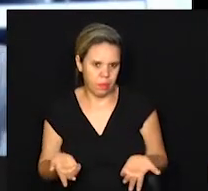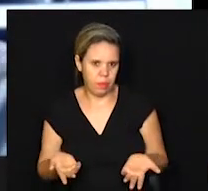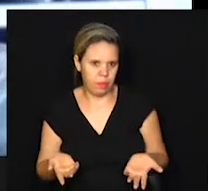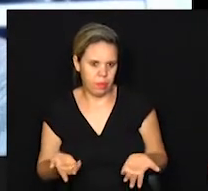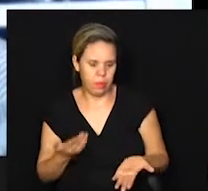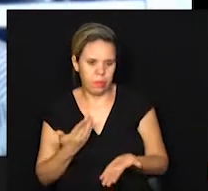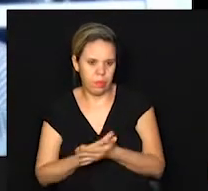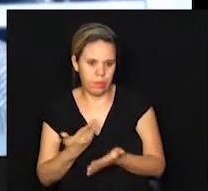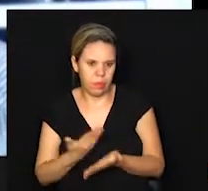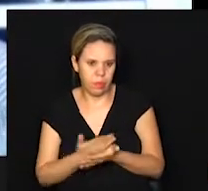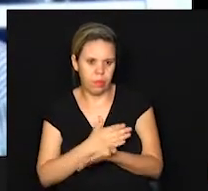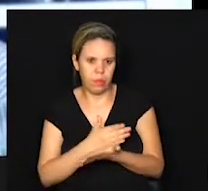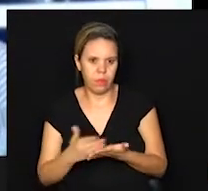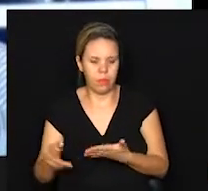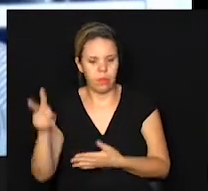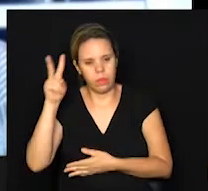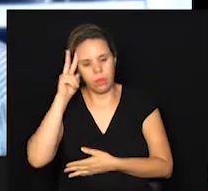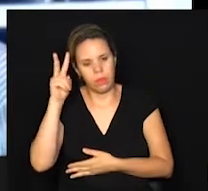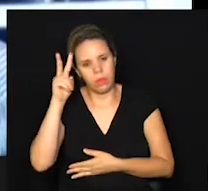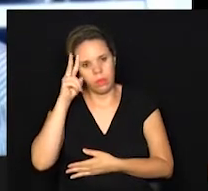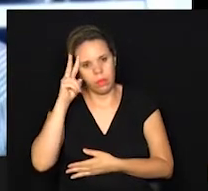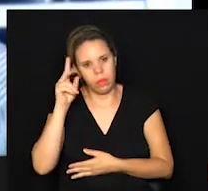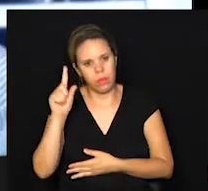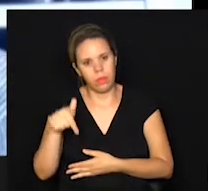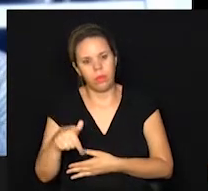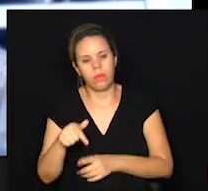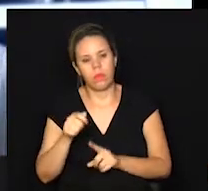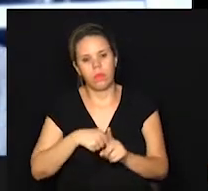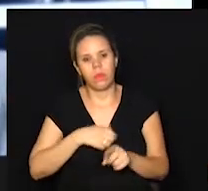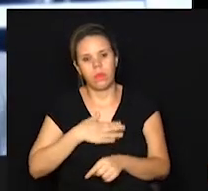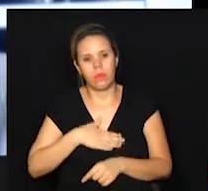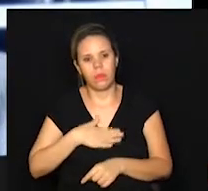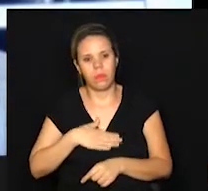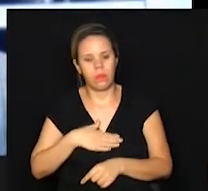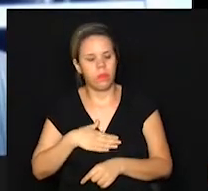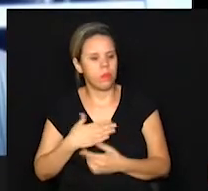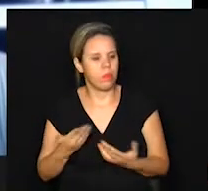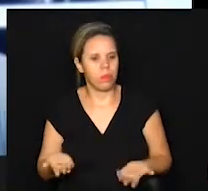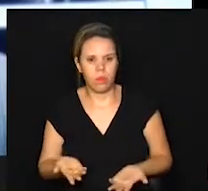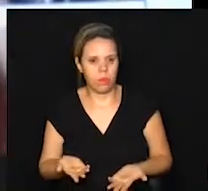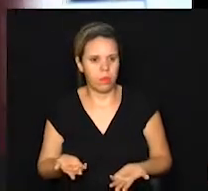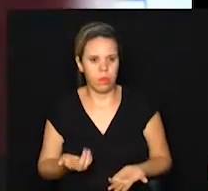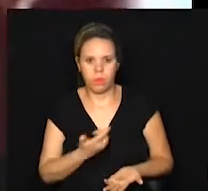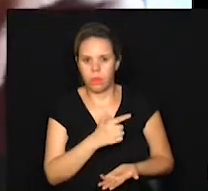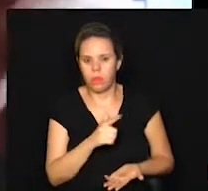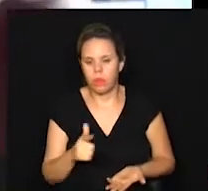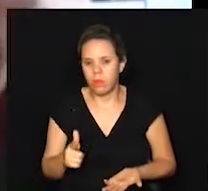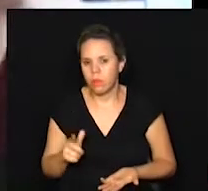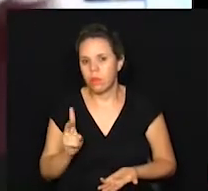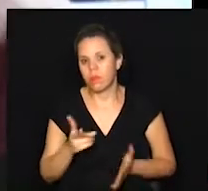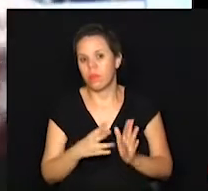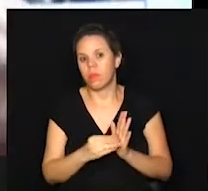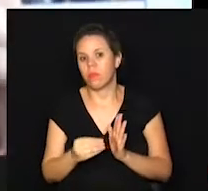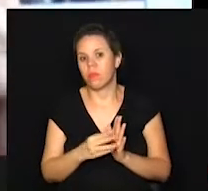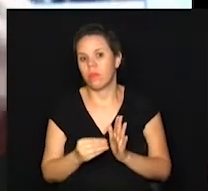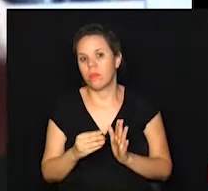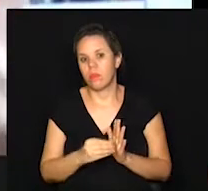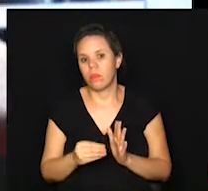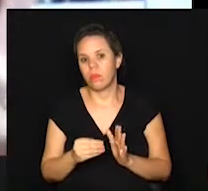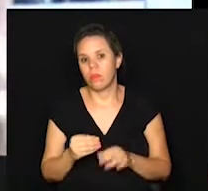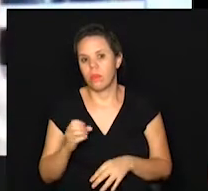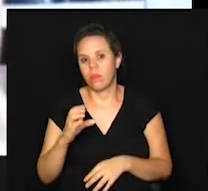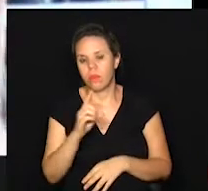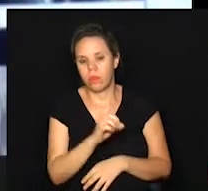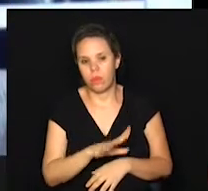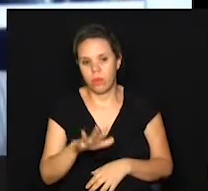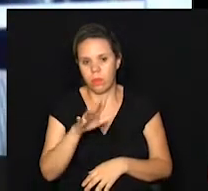aulas começariam na segunda-feira, no dia seguinte, no dia 17 de agosto. Eu não obtive, e sempre com cópia para esse coordenador geral, o senhor Enzo